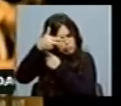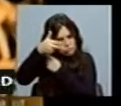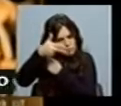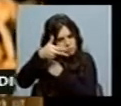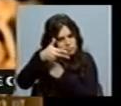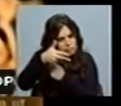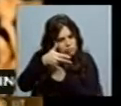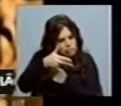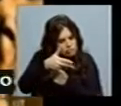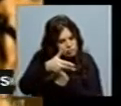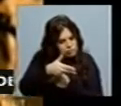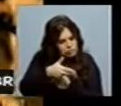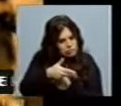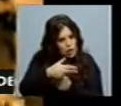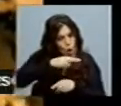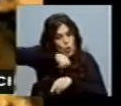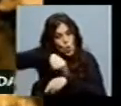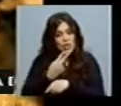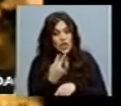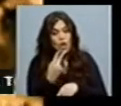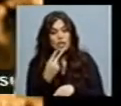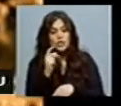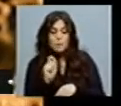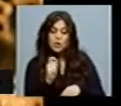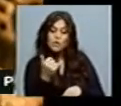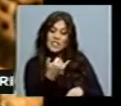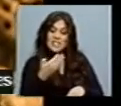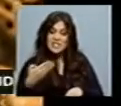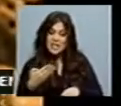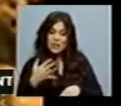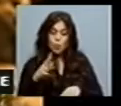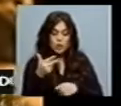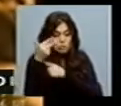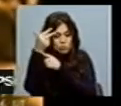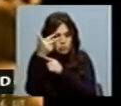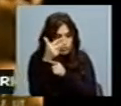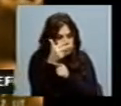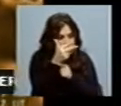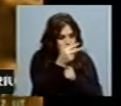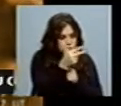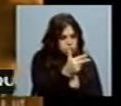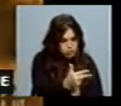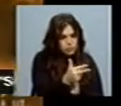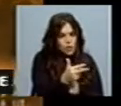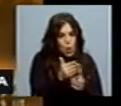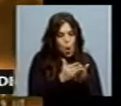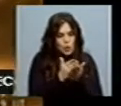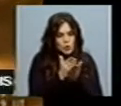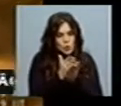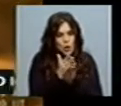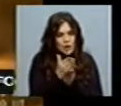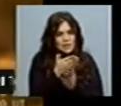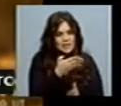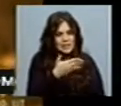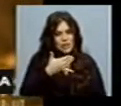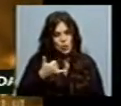descida interessante que durou 2 horas e 27 minutos, e depois, quando aterrou, conseguiu ainda estar a comunicar com a Cassini durante 72